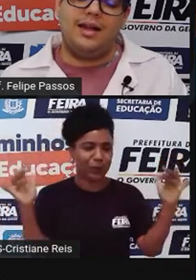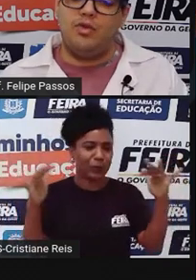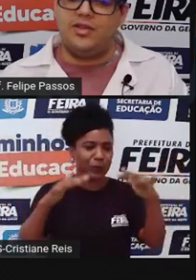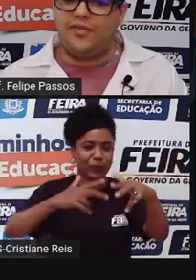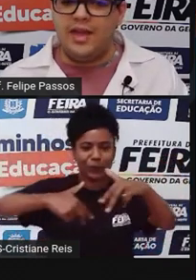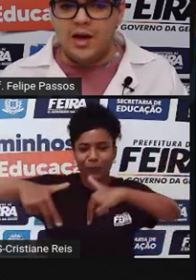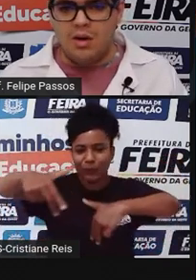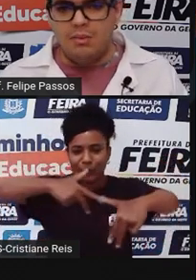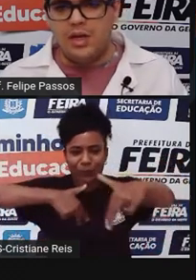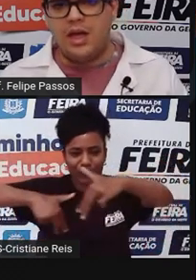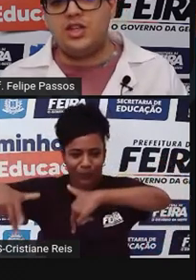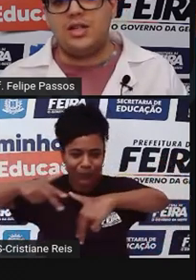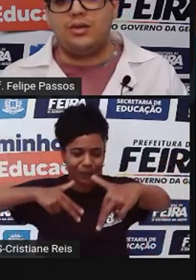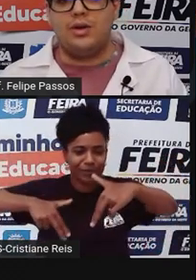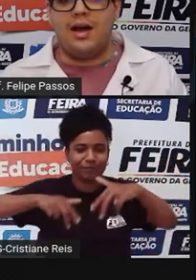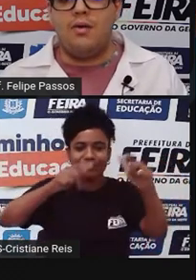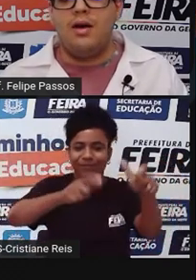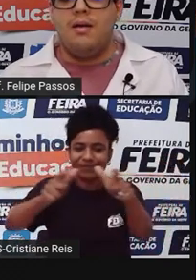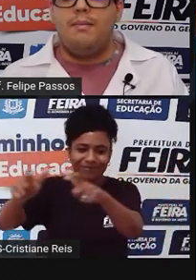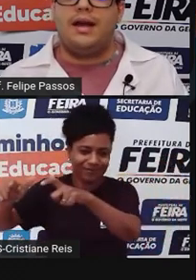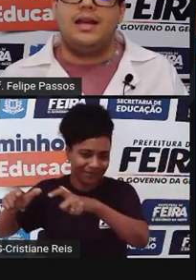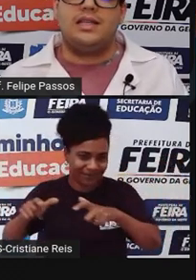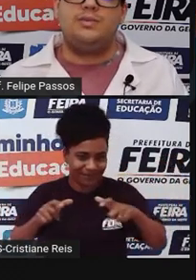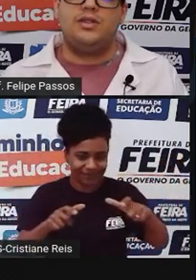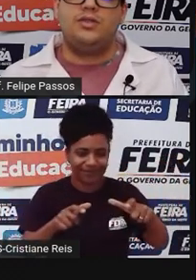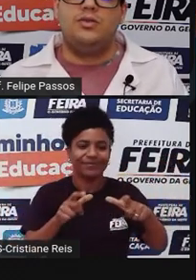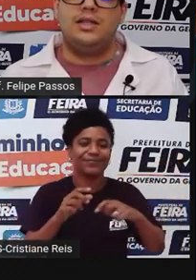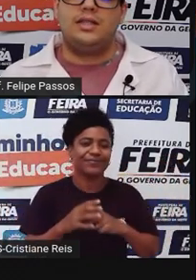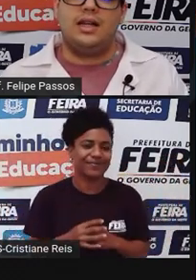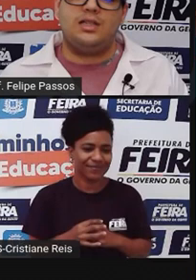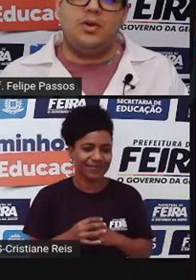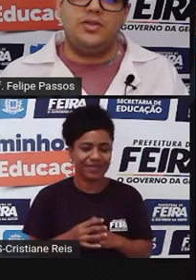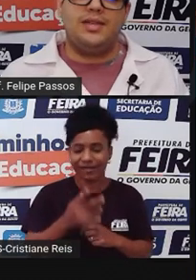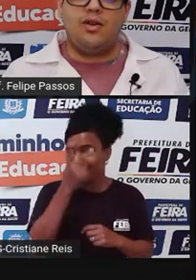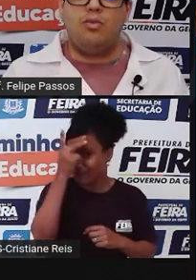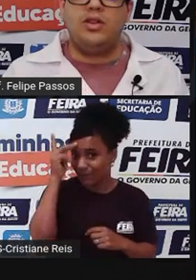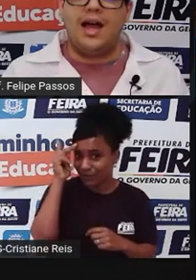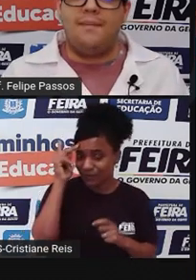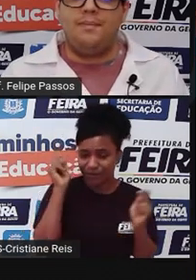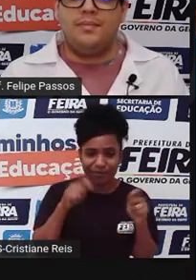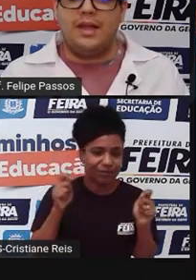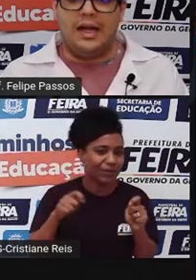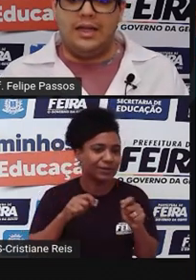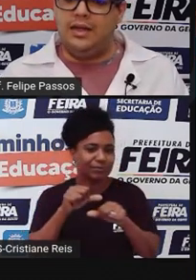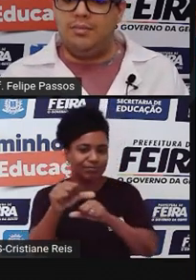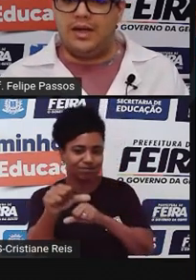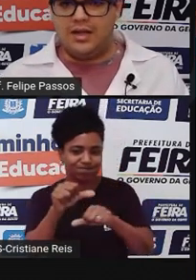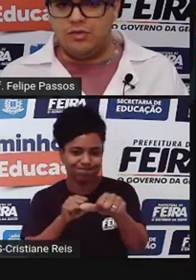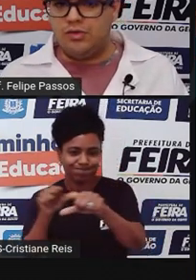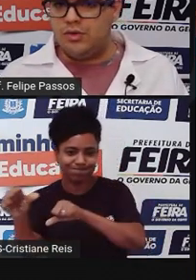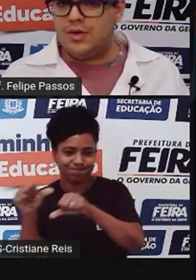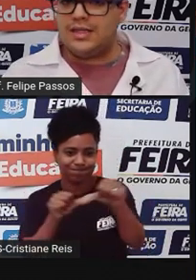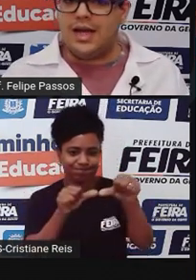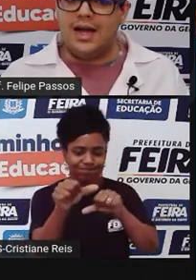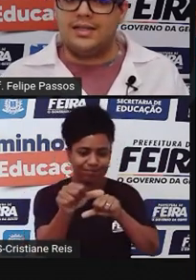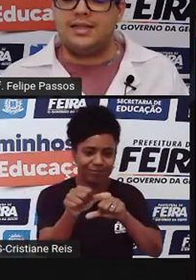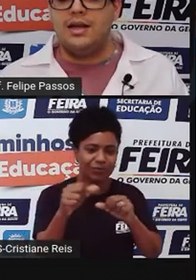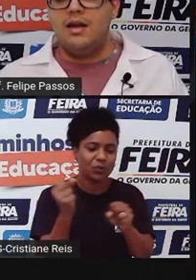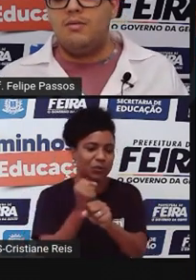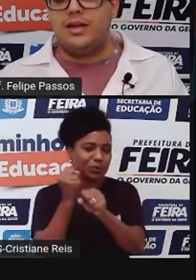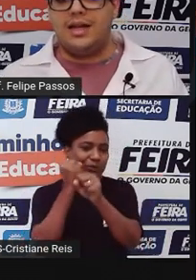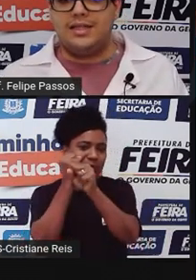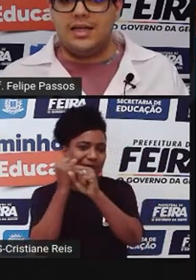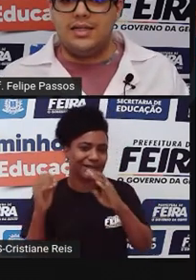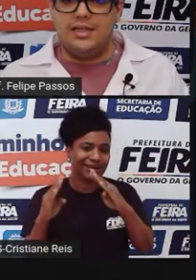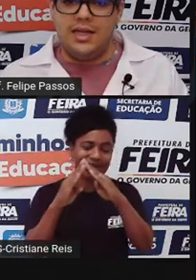modificada lá modifica o ambiente natural para que essas pessoas elas possam se acomodar ali aquelas construções são as